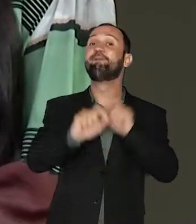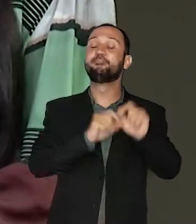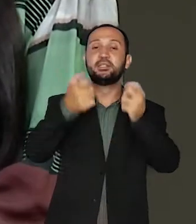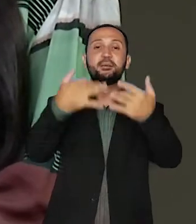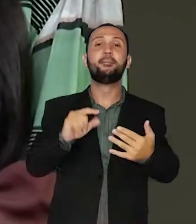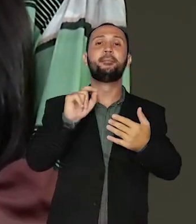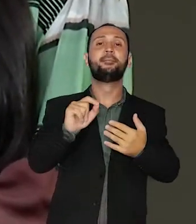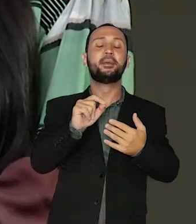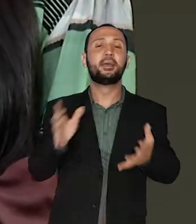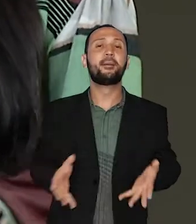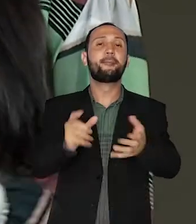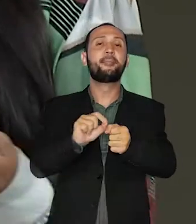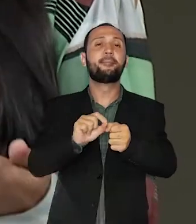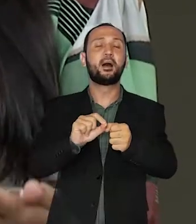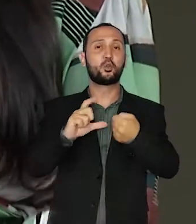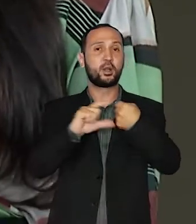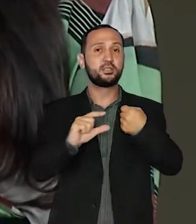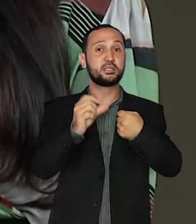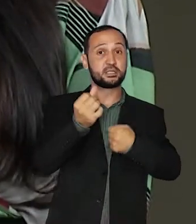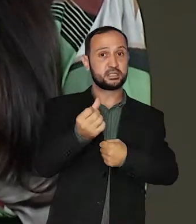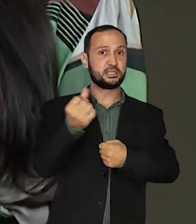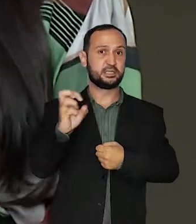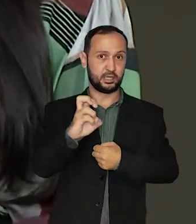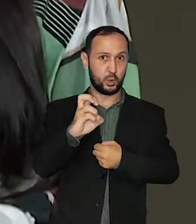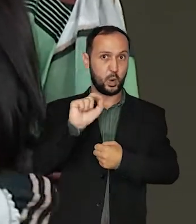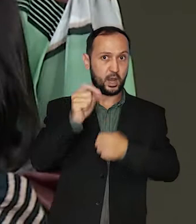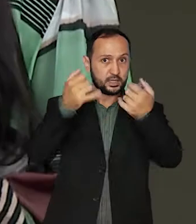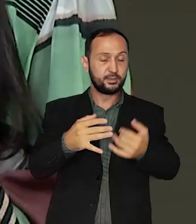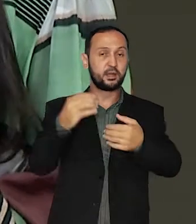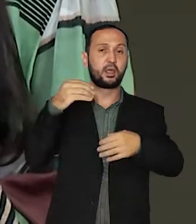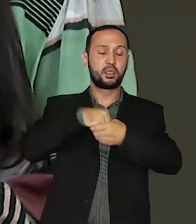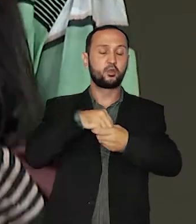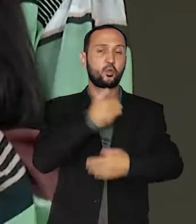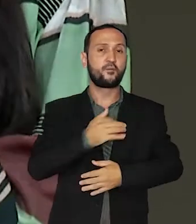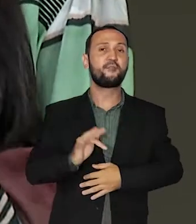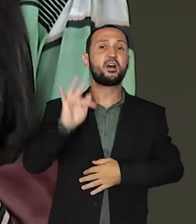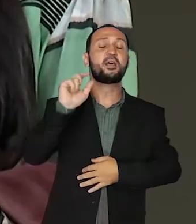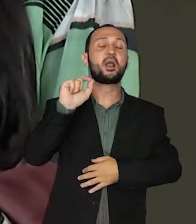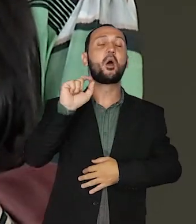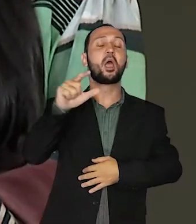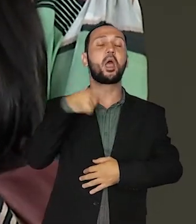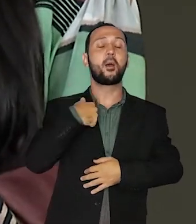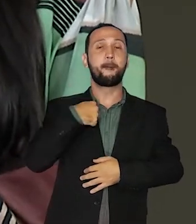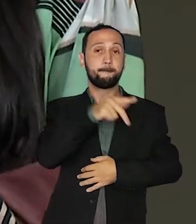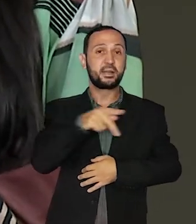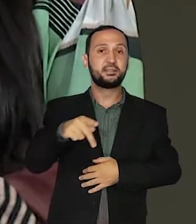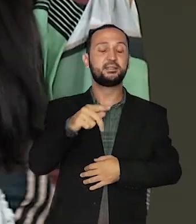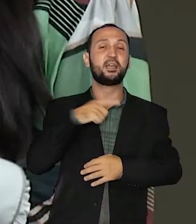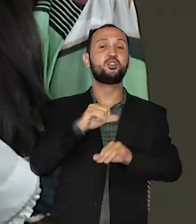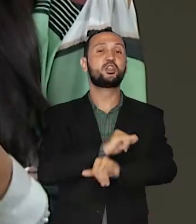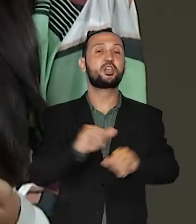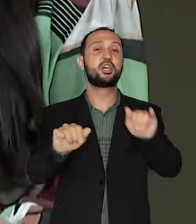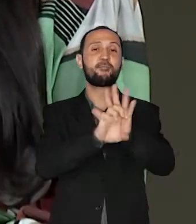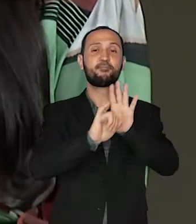dispõe o rito para sua efetivação em seu artigo 65. No âmbito federal, é o presidente da República quem decreta